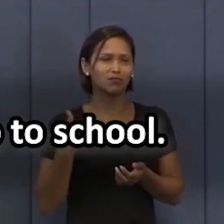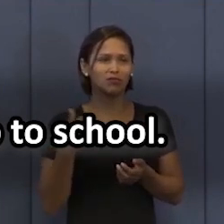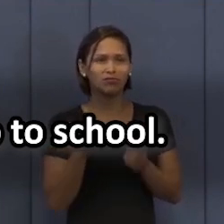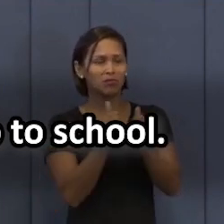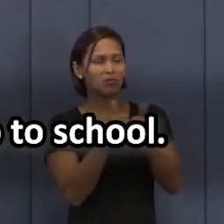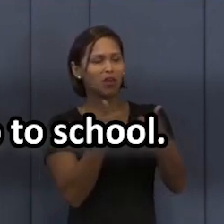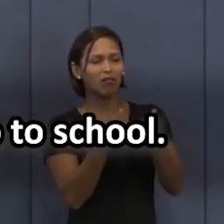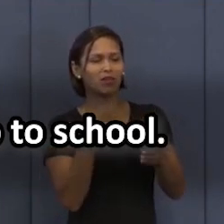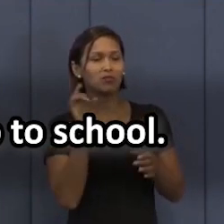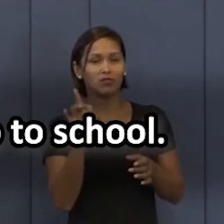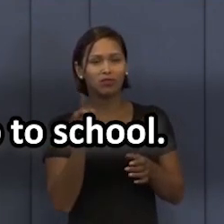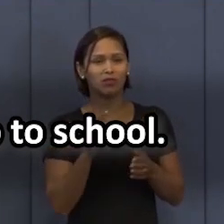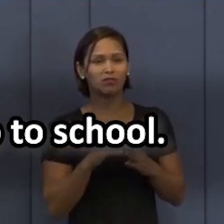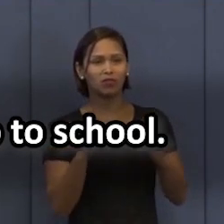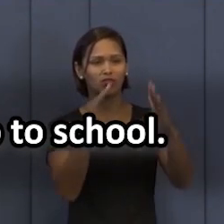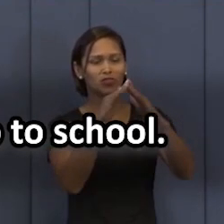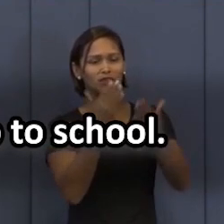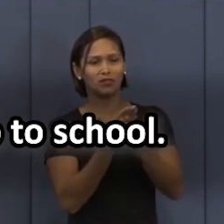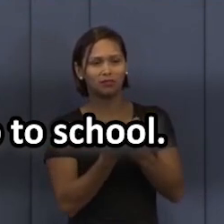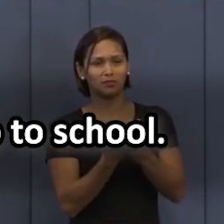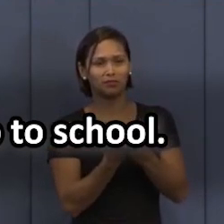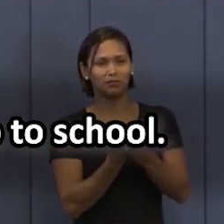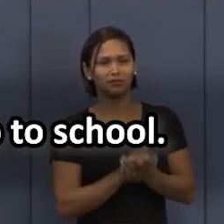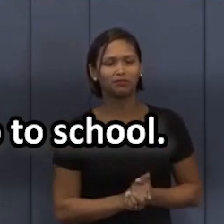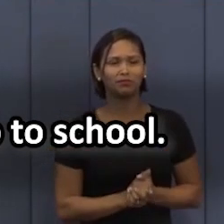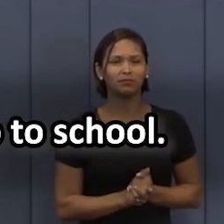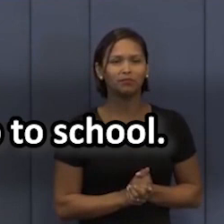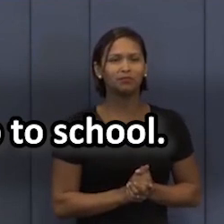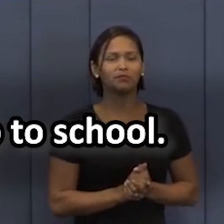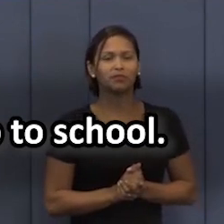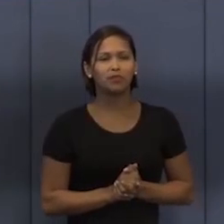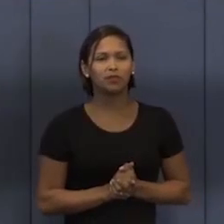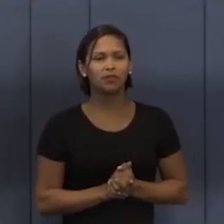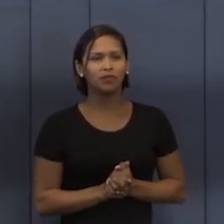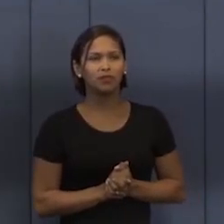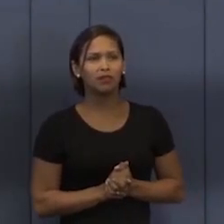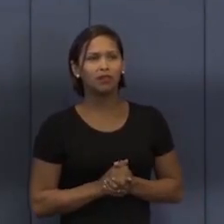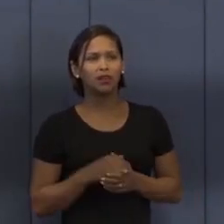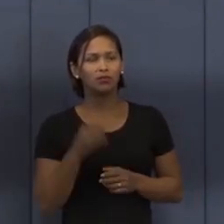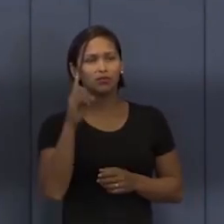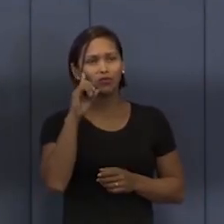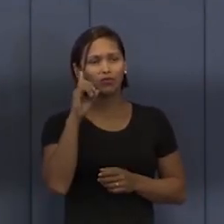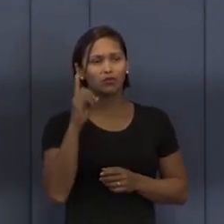anos. 4, 5 anos, pegando o ônibus sozinho para ir para a escola.